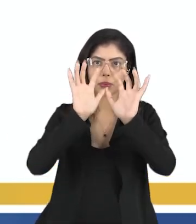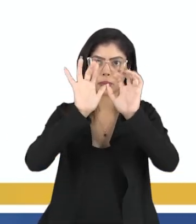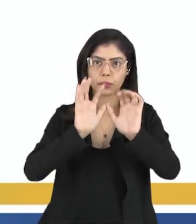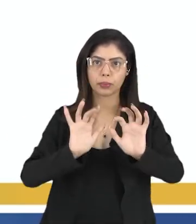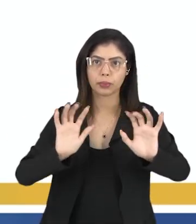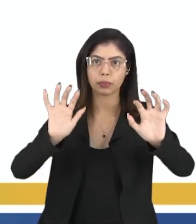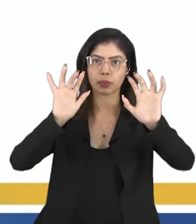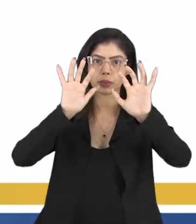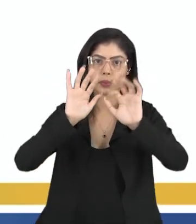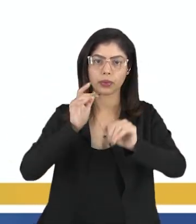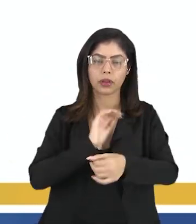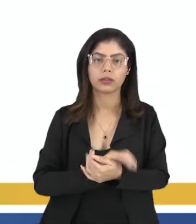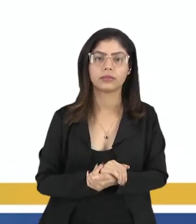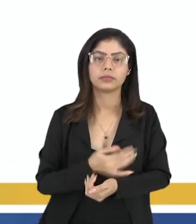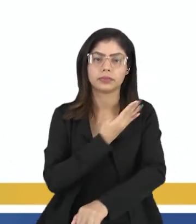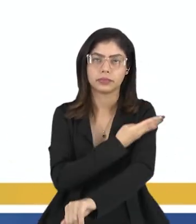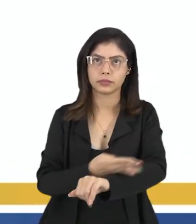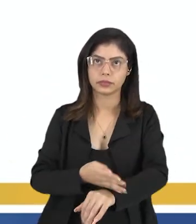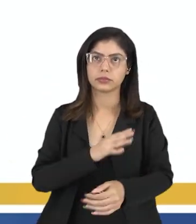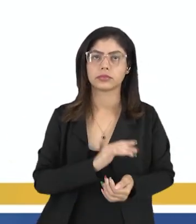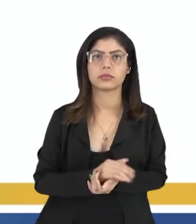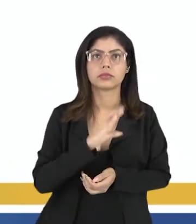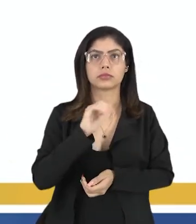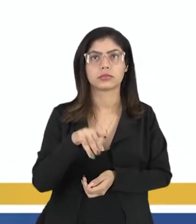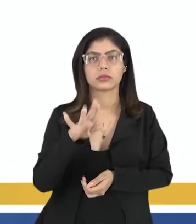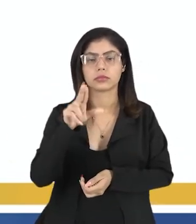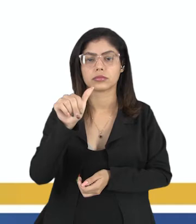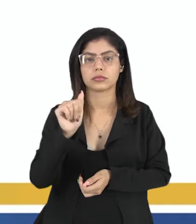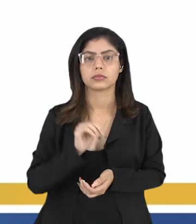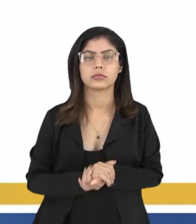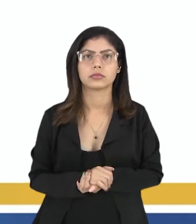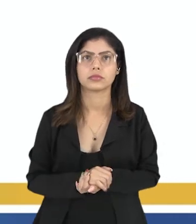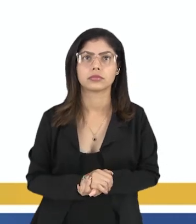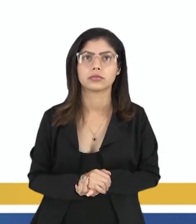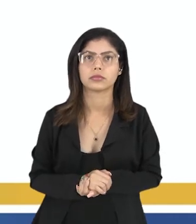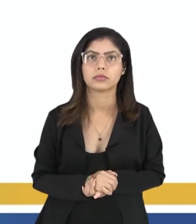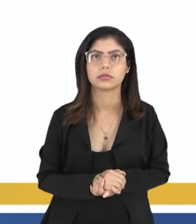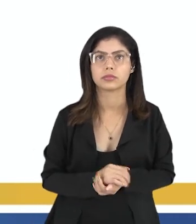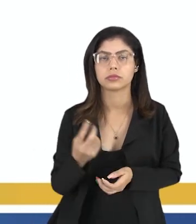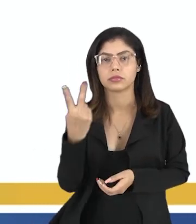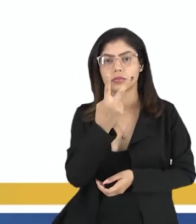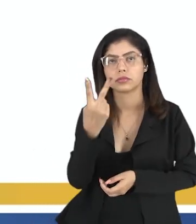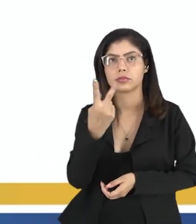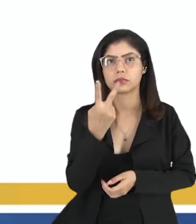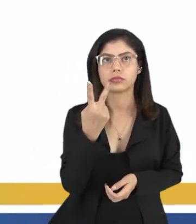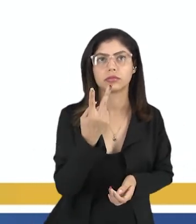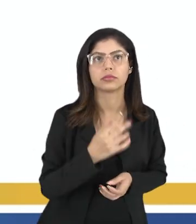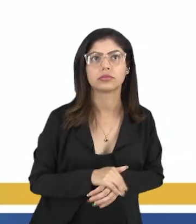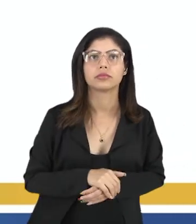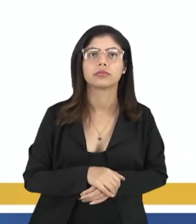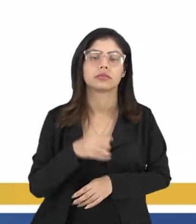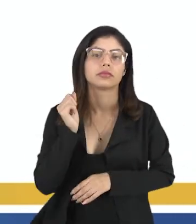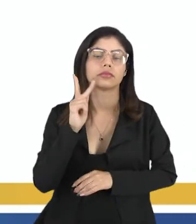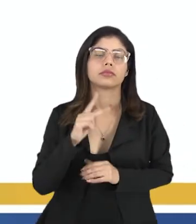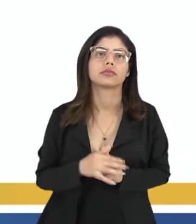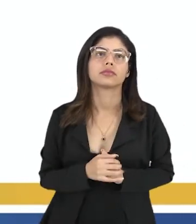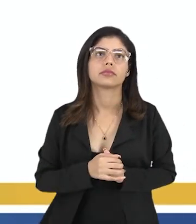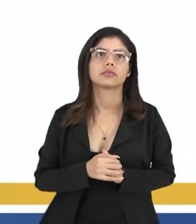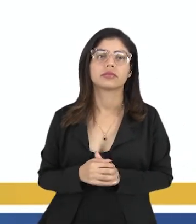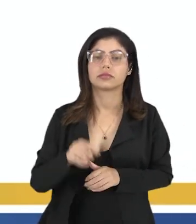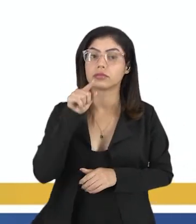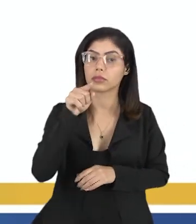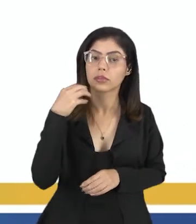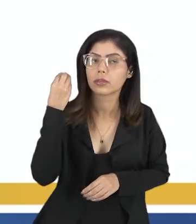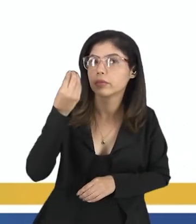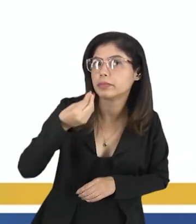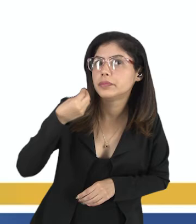intensa, constituída de cloreto de amônio. Então, a descrição aqui é representada por essa reação química, ok?